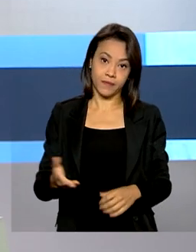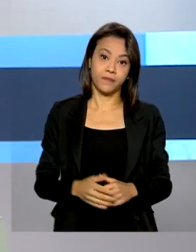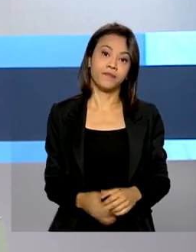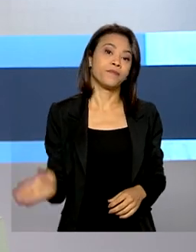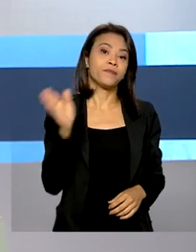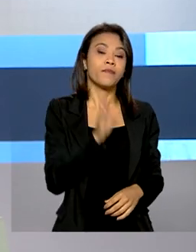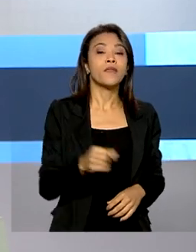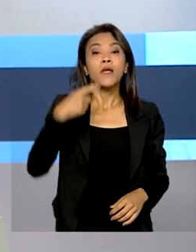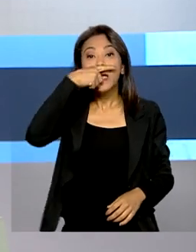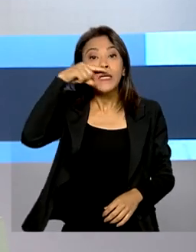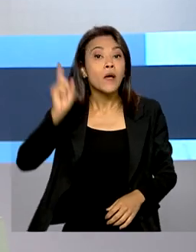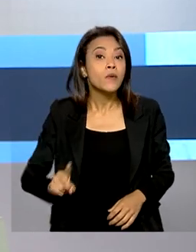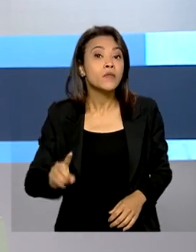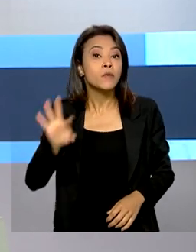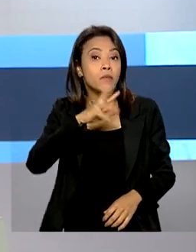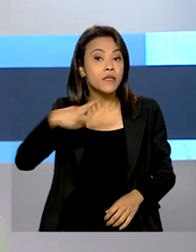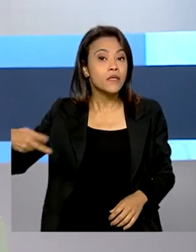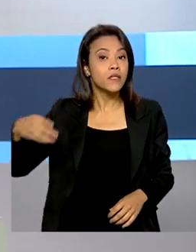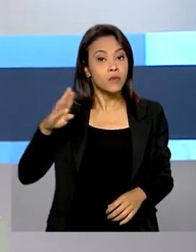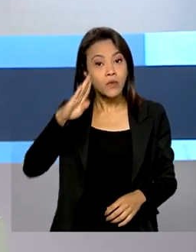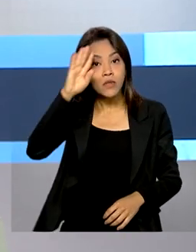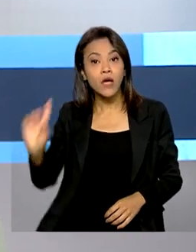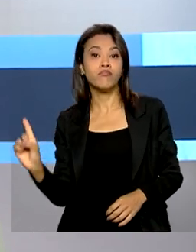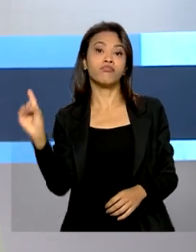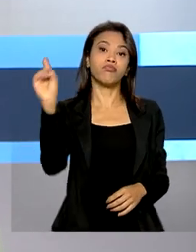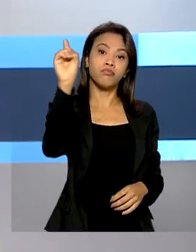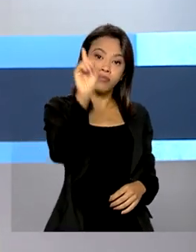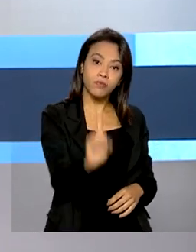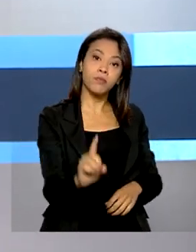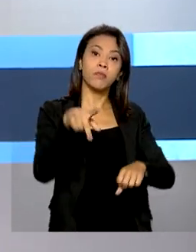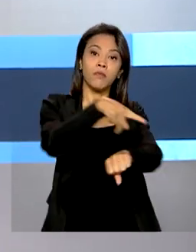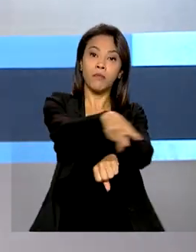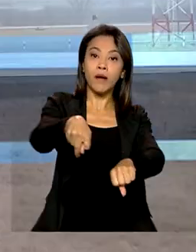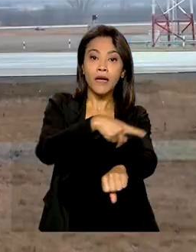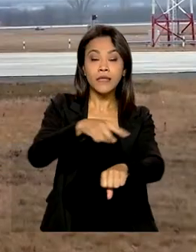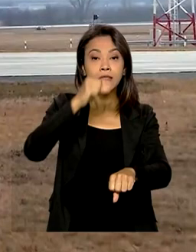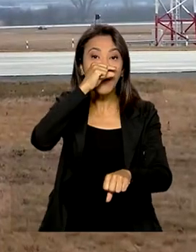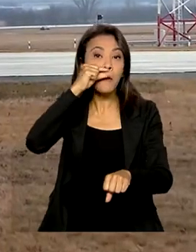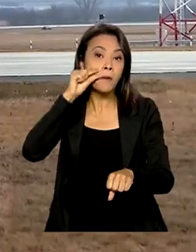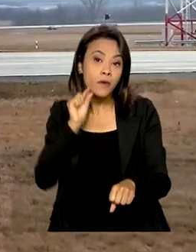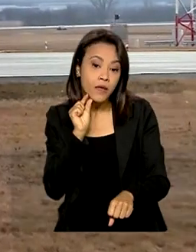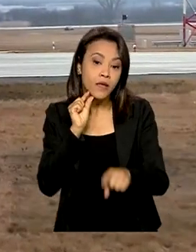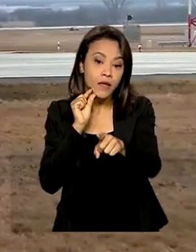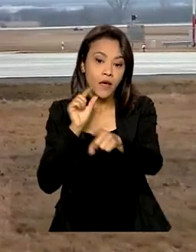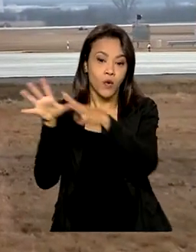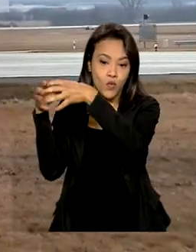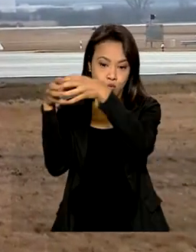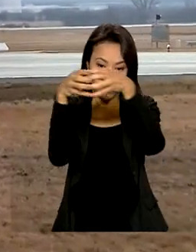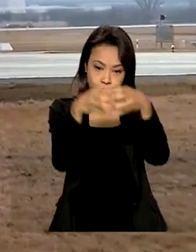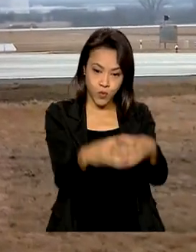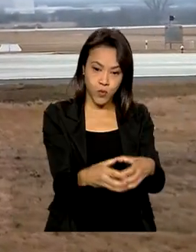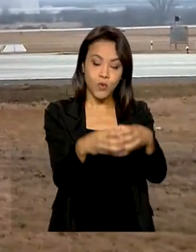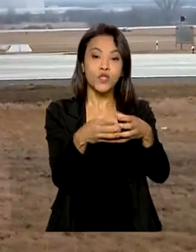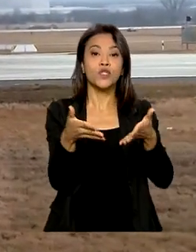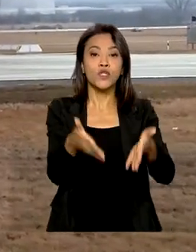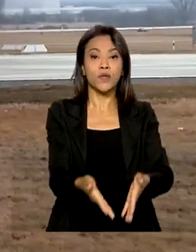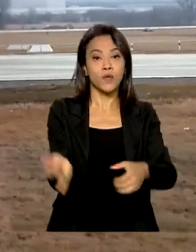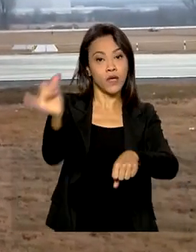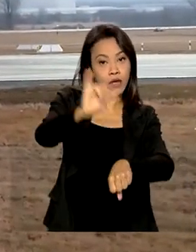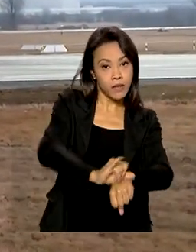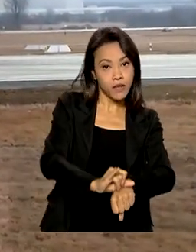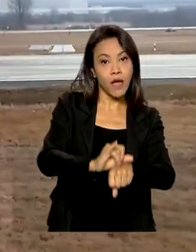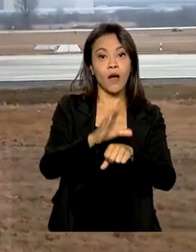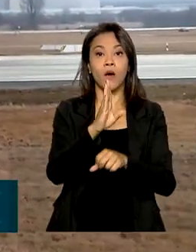Oi e da Rússia o presidente Jair bolsonaro serviu para Hungria a comitiva brasileira chegou a capital do país